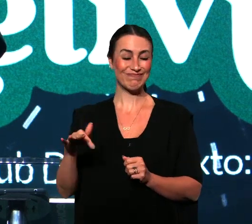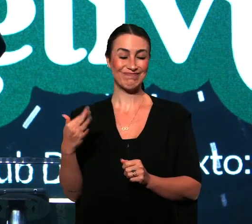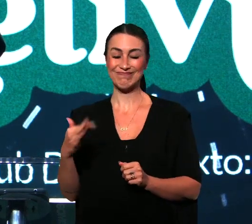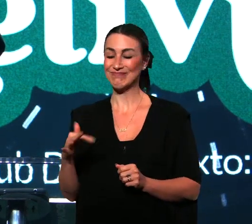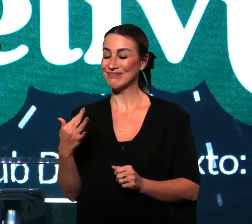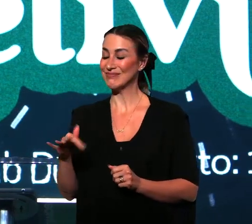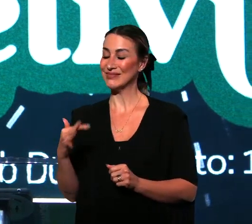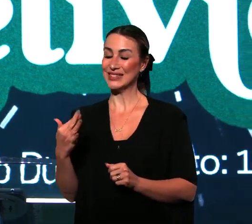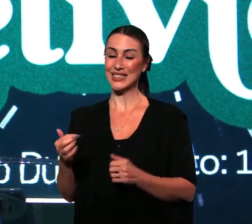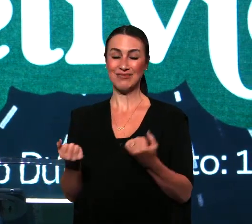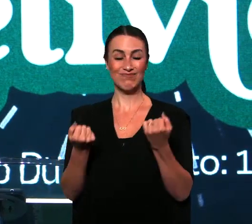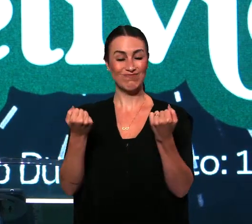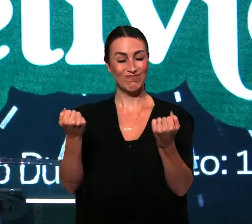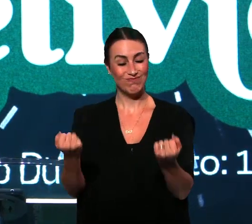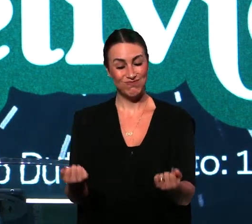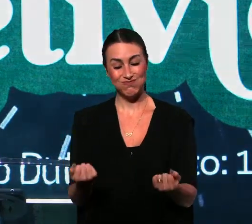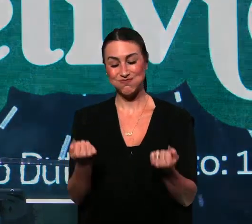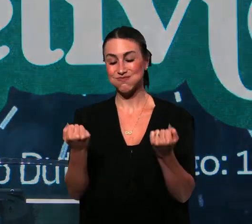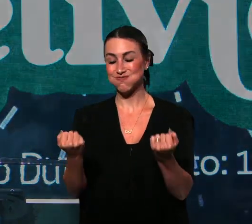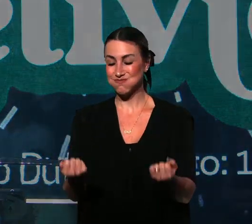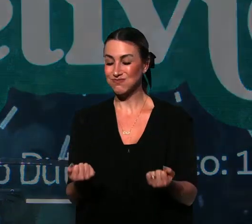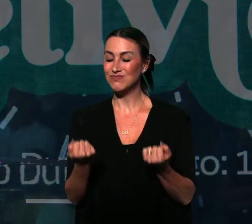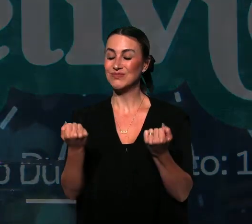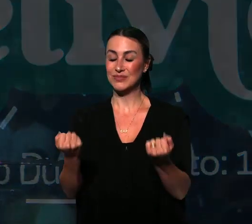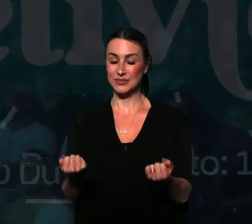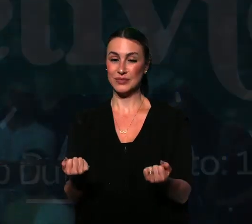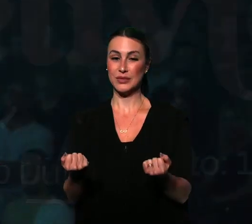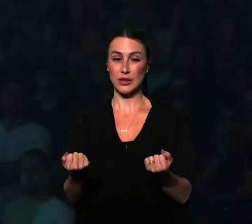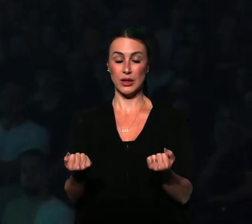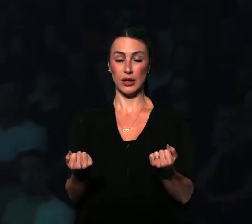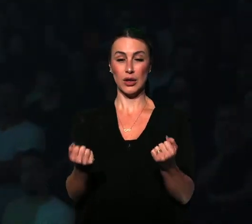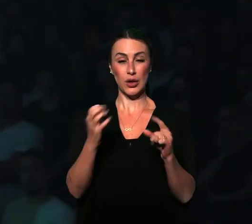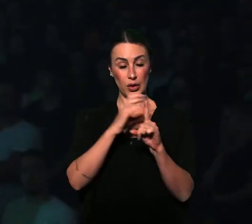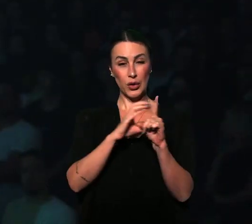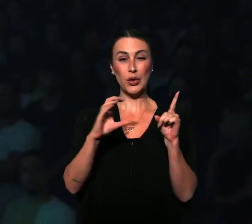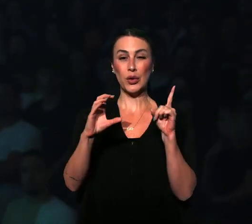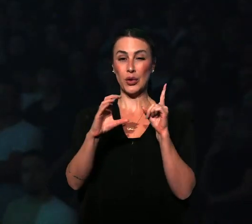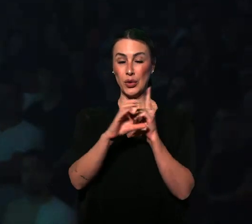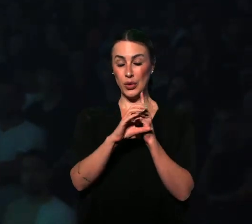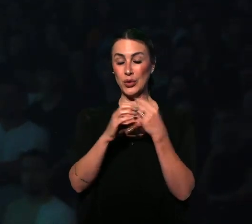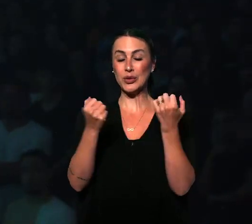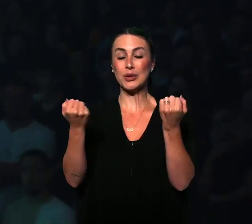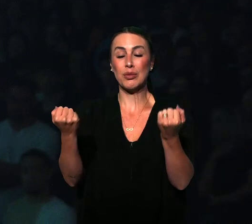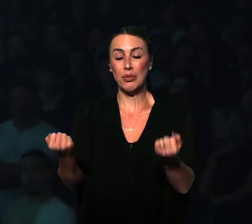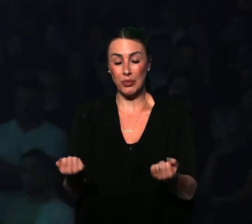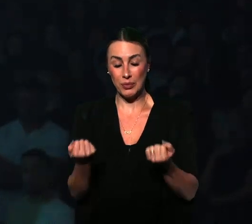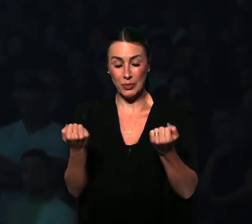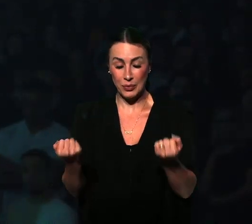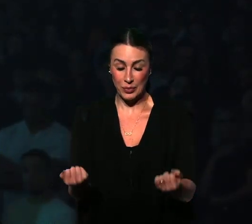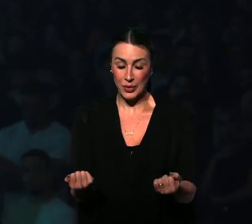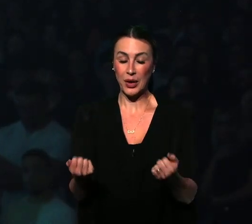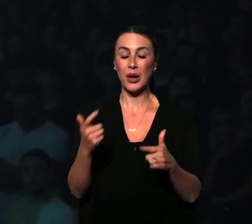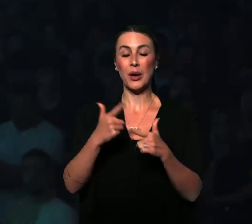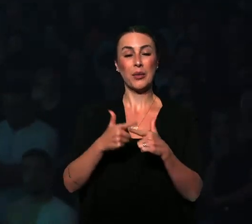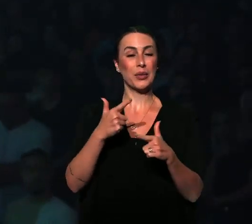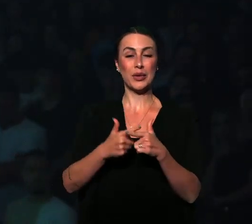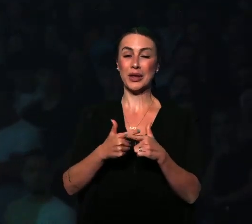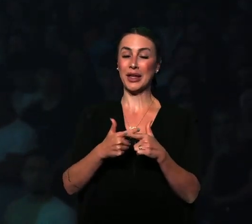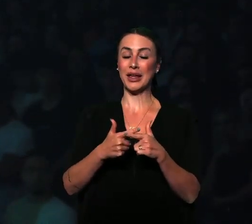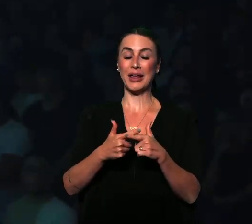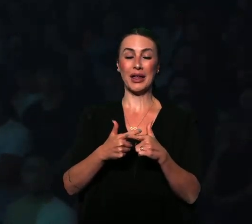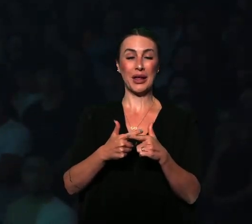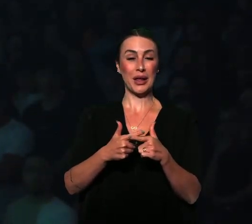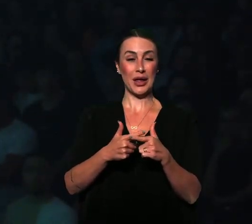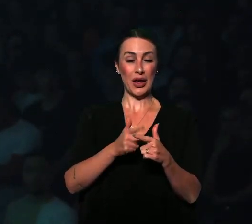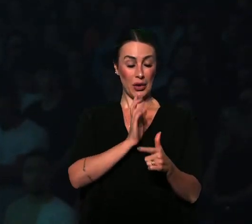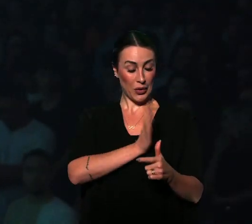muito pesada aqui hoje. E o culto, o primeiro culto, esse começou extremamente pesado, porque tem muita gente com o coração pesado nesse lugar. Mas em nome de Jesus